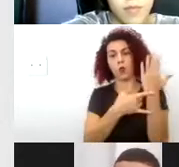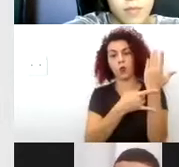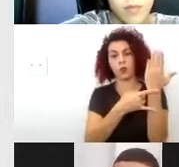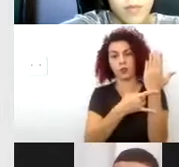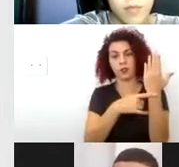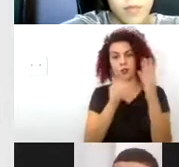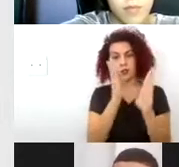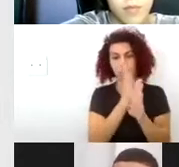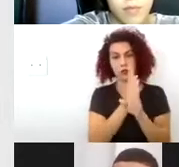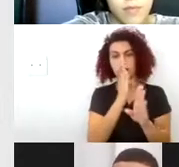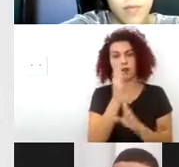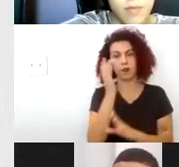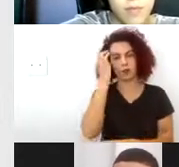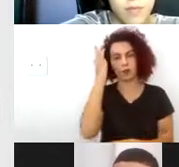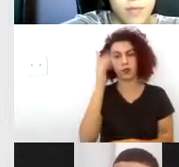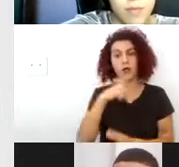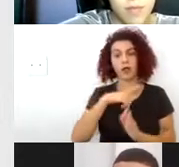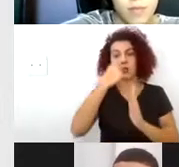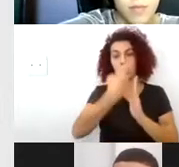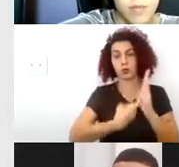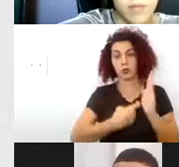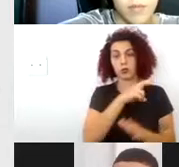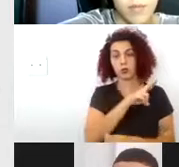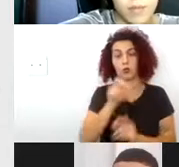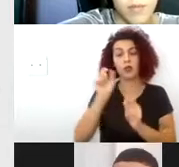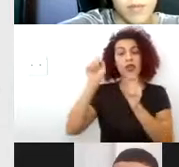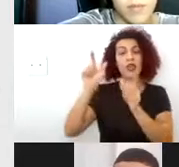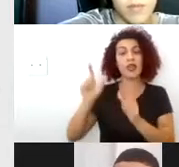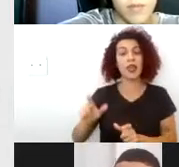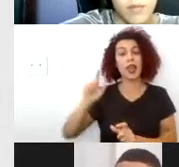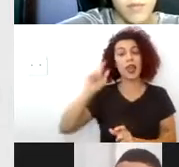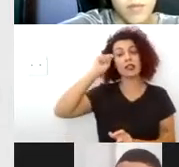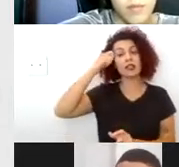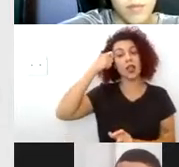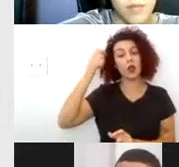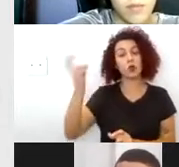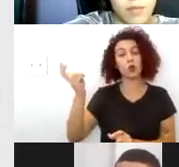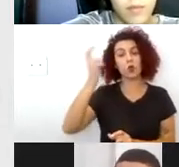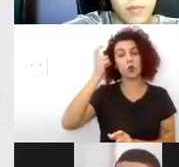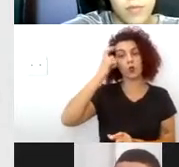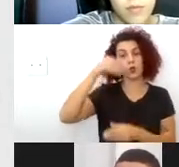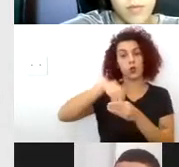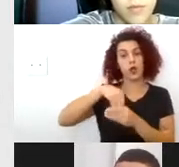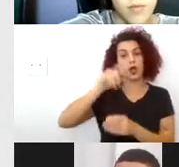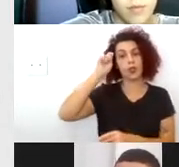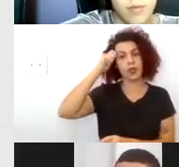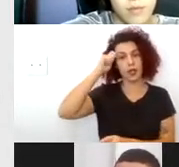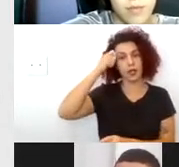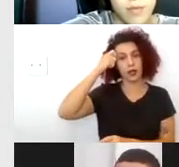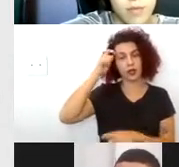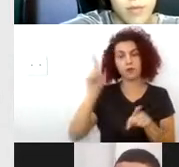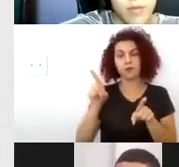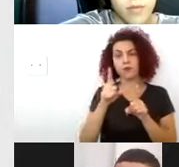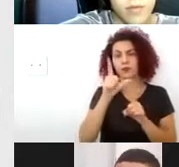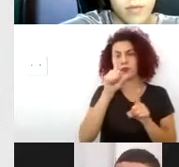cara lá tem um texto chamado é quem é esse negro na cultura Negra quem é o negro na cultura Negra e